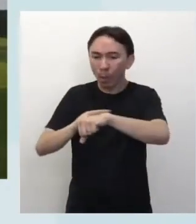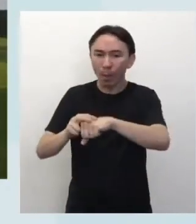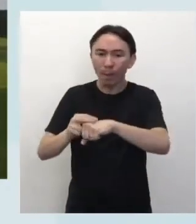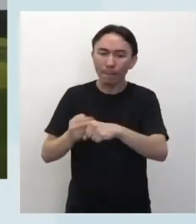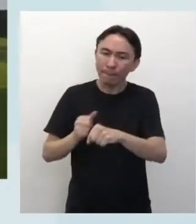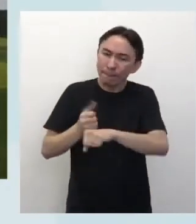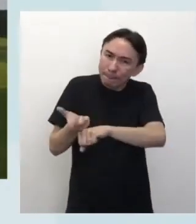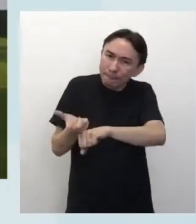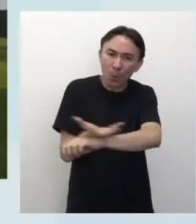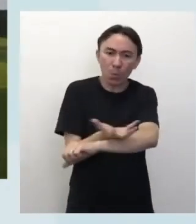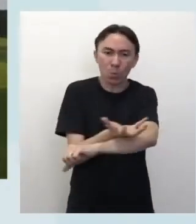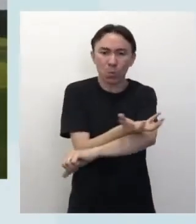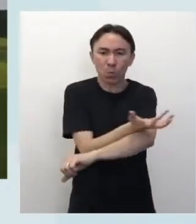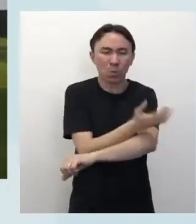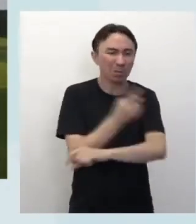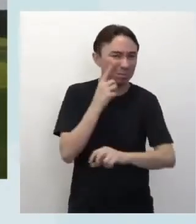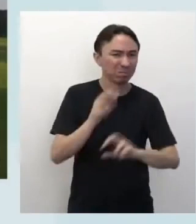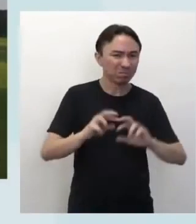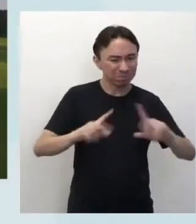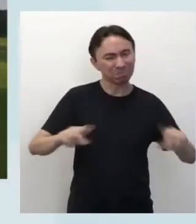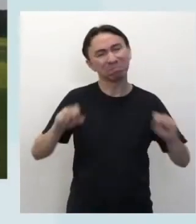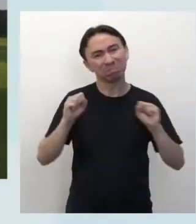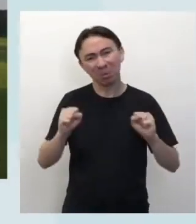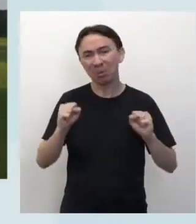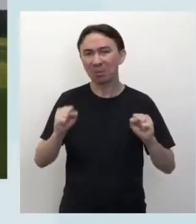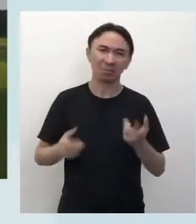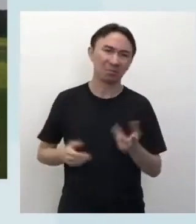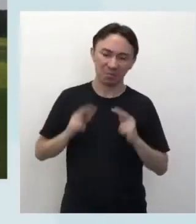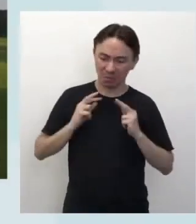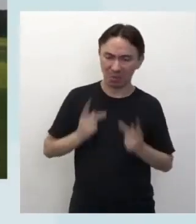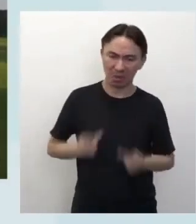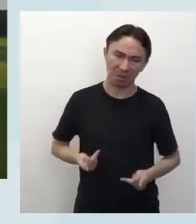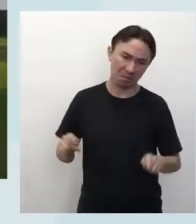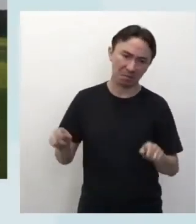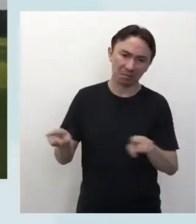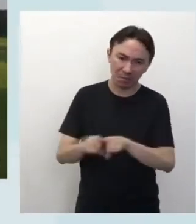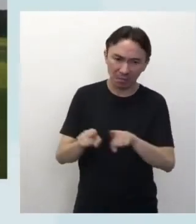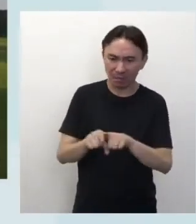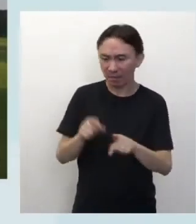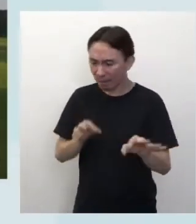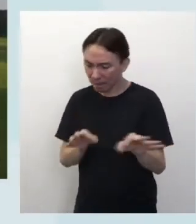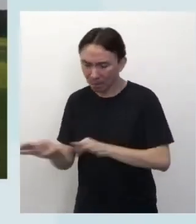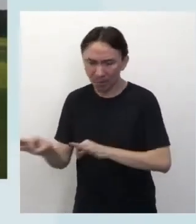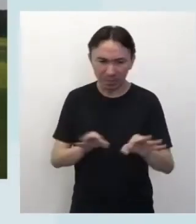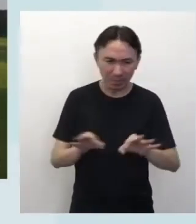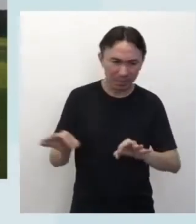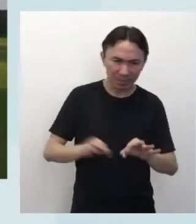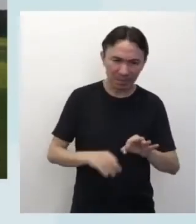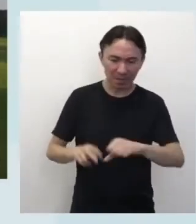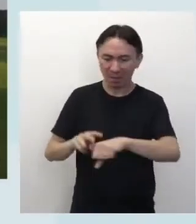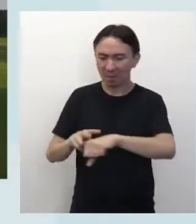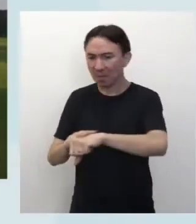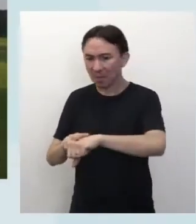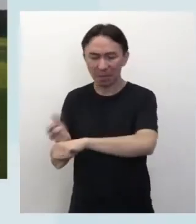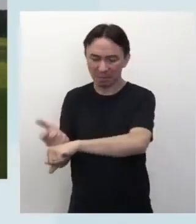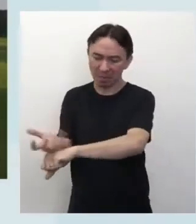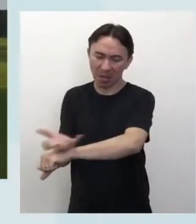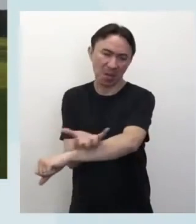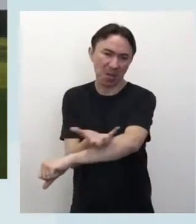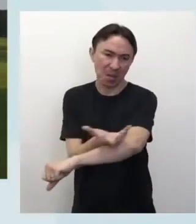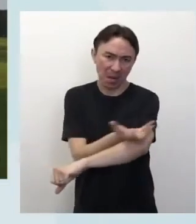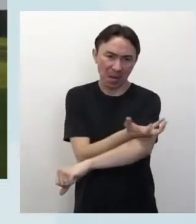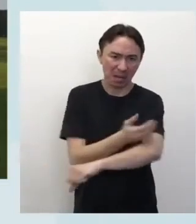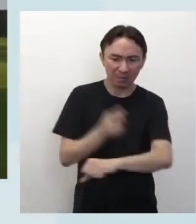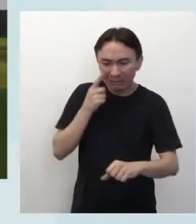ser humano, né? Pode ser uma plantação, pode ser, né, um gramado, né? Vai depender muito do aspecto que